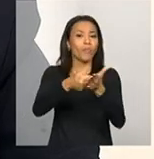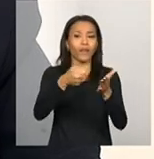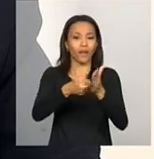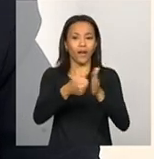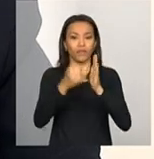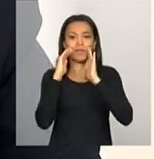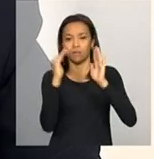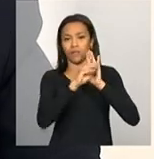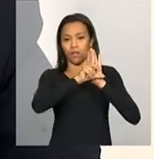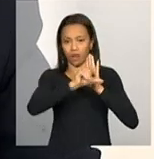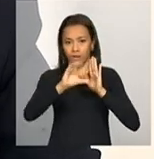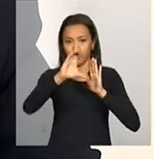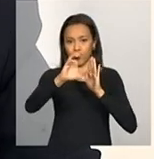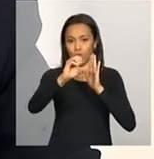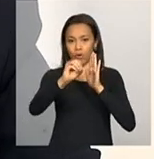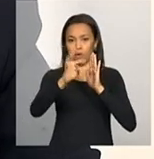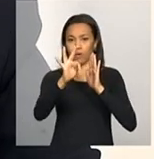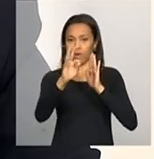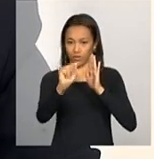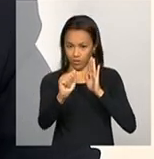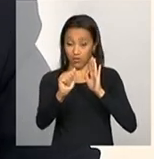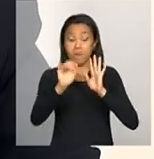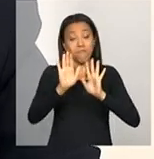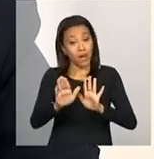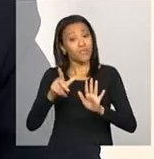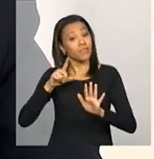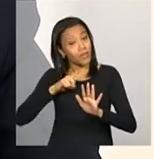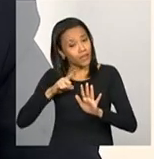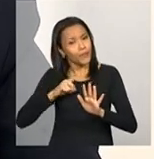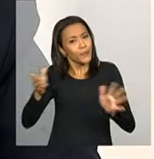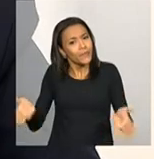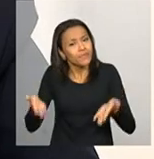cotas. Mas há sempre um incentivo para que